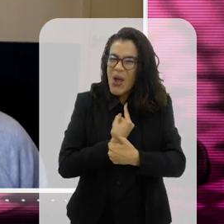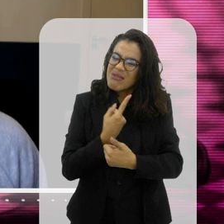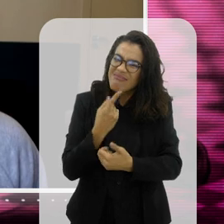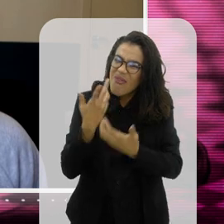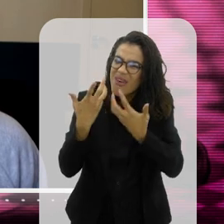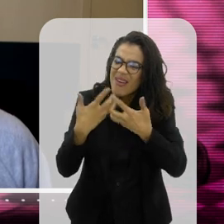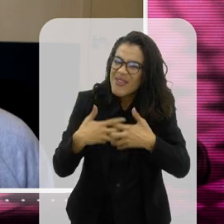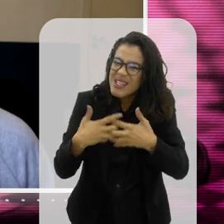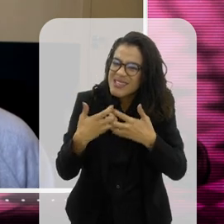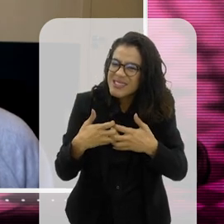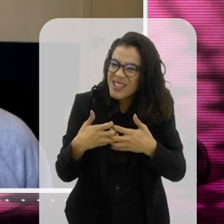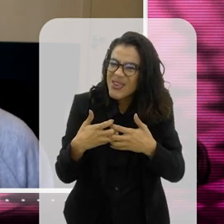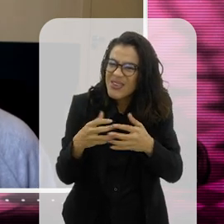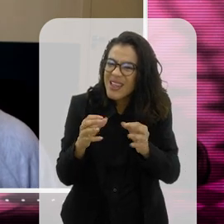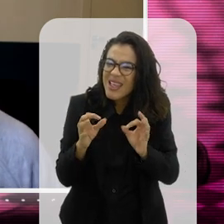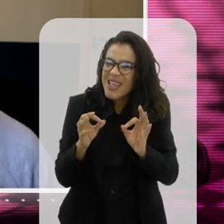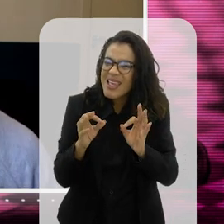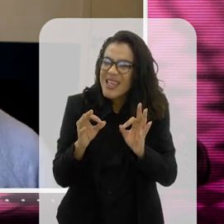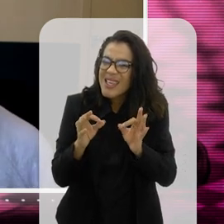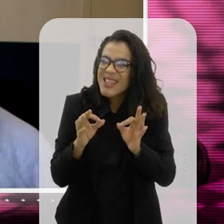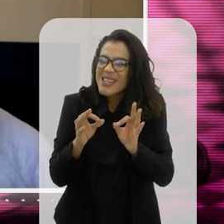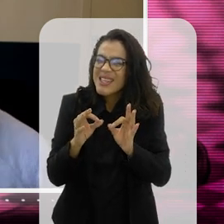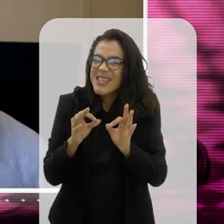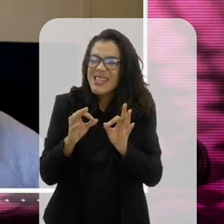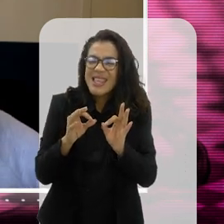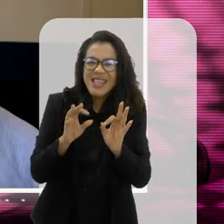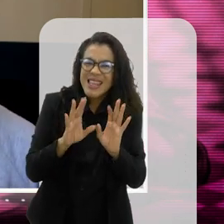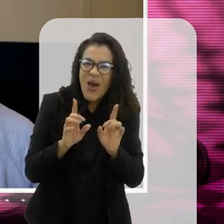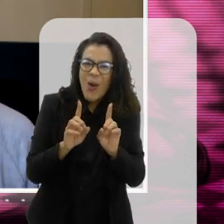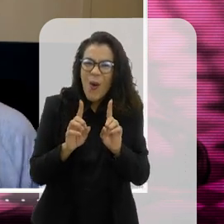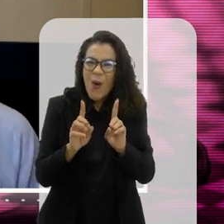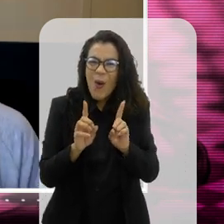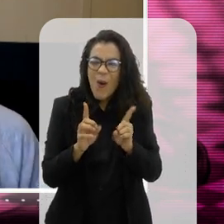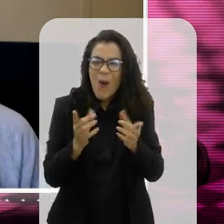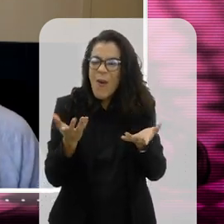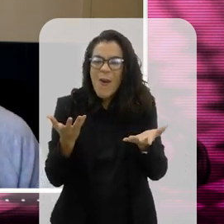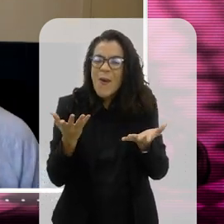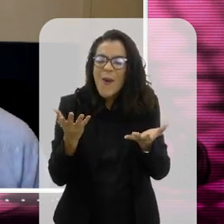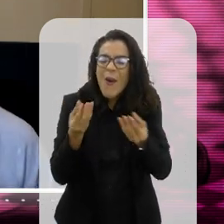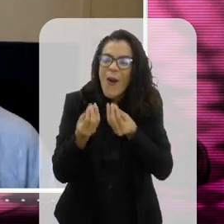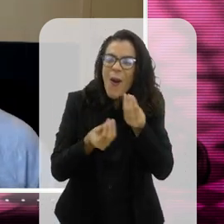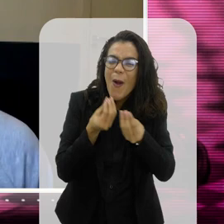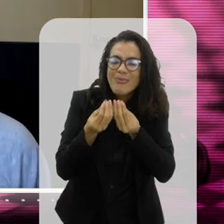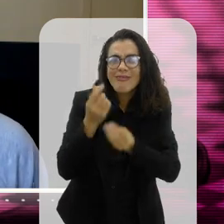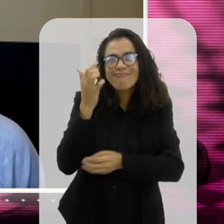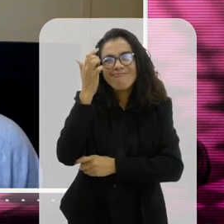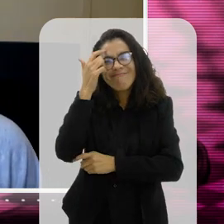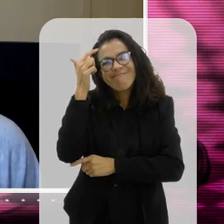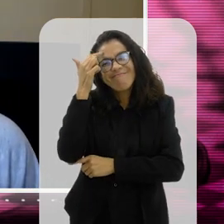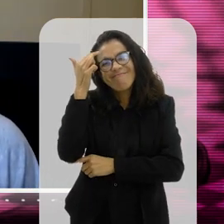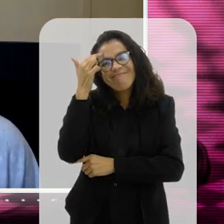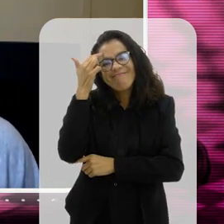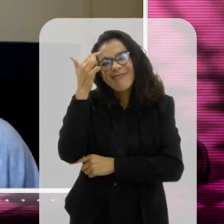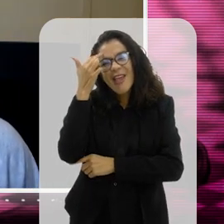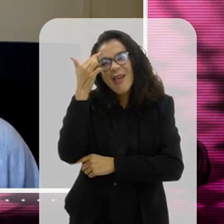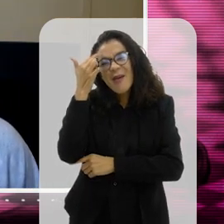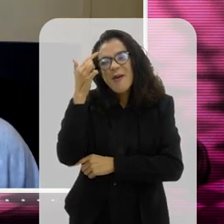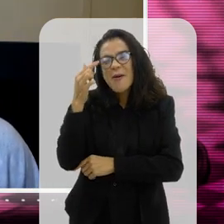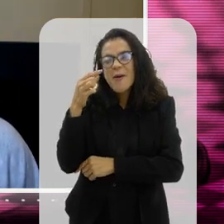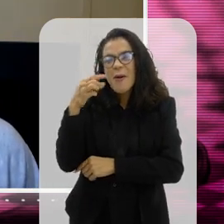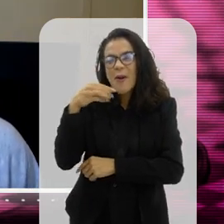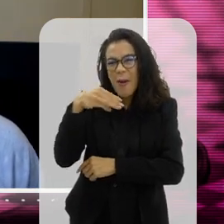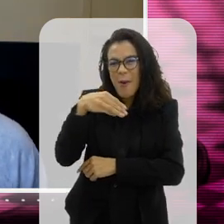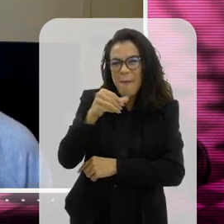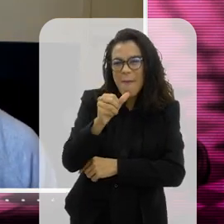é nosso? Não é uma reflexão? Não é? Não, não, eu acho que não, porque é mais uma tarefa nossa também. Mas eu fiquei pensando, porque